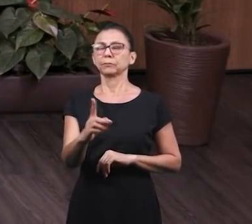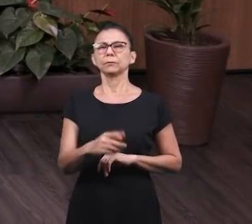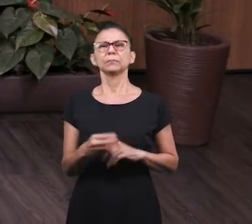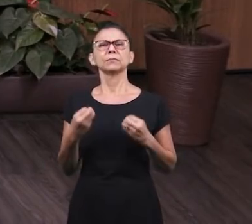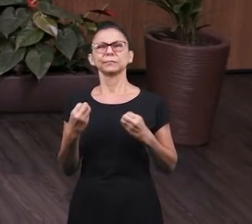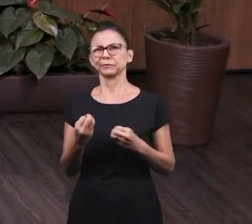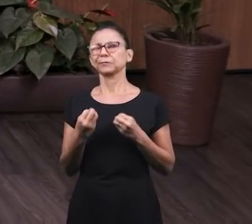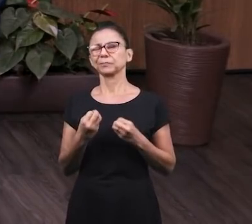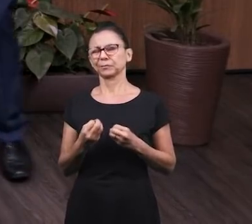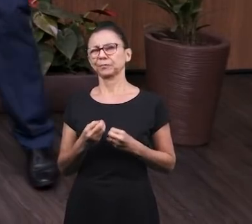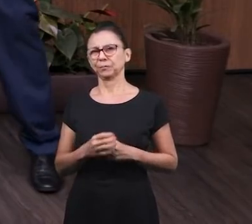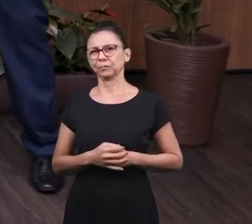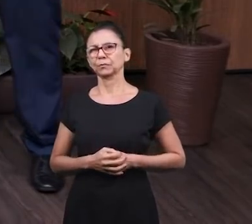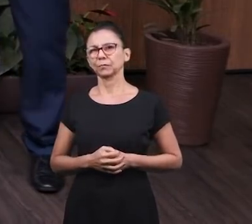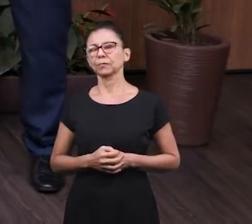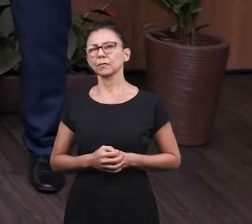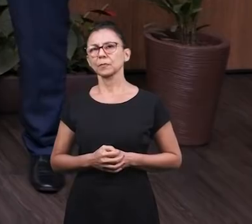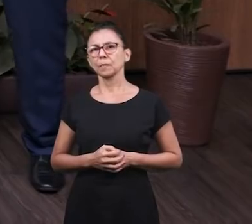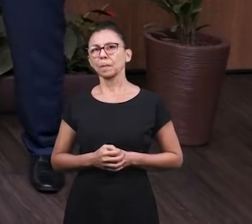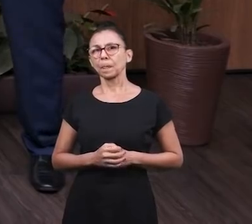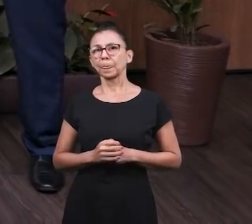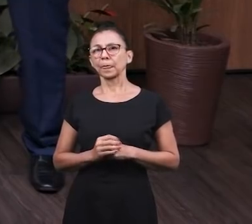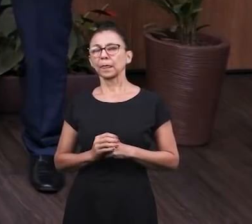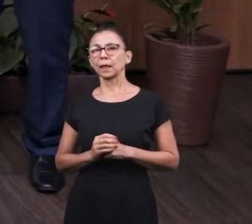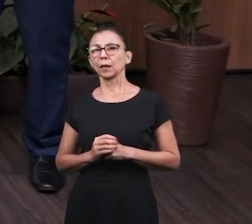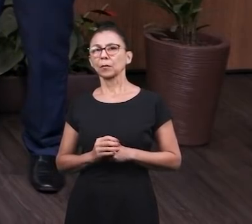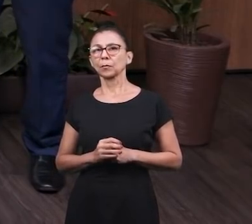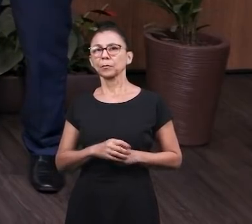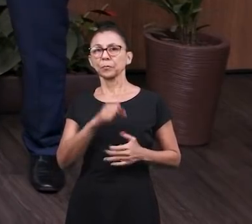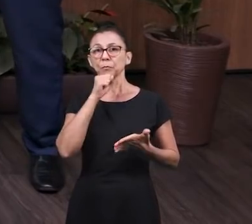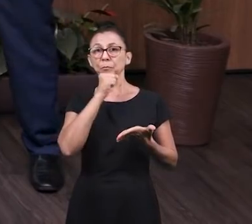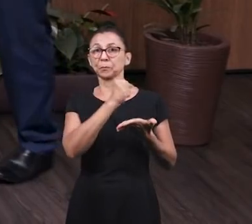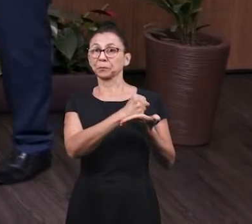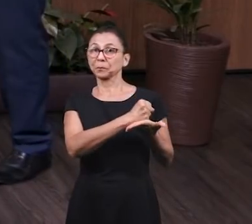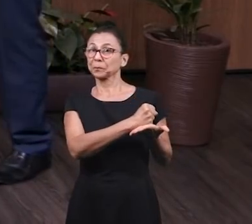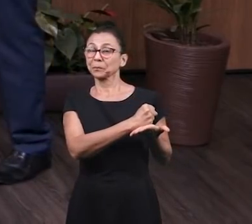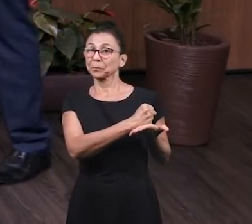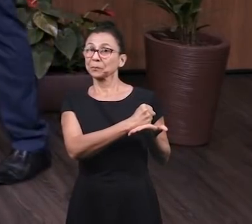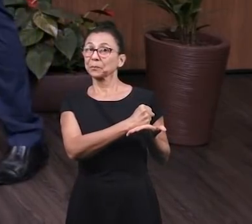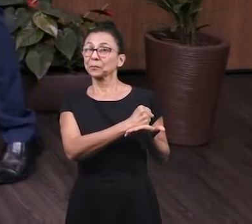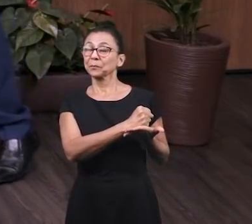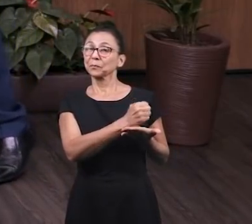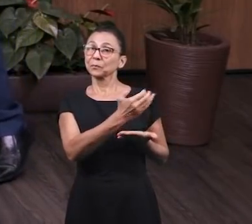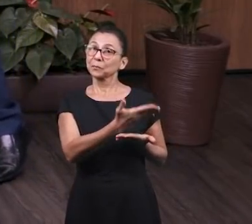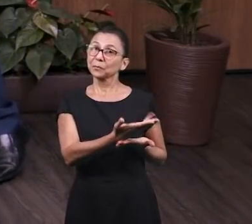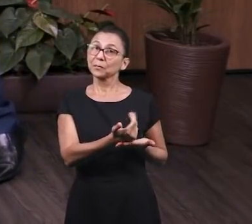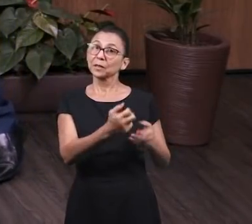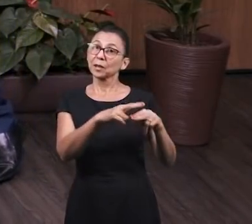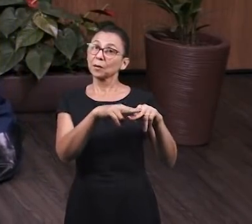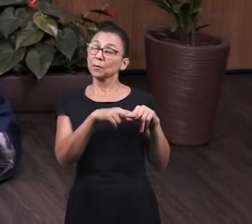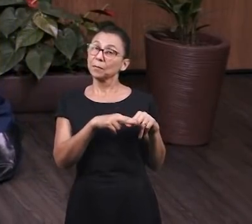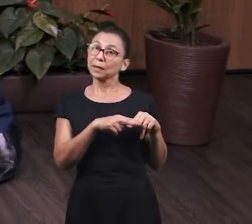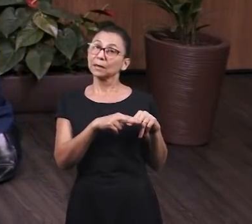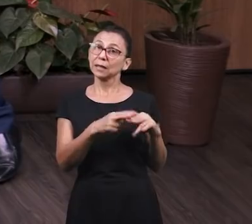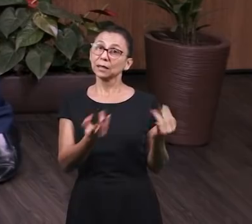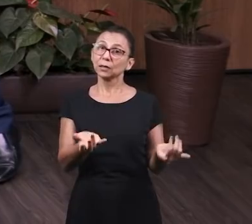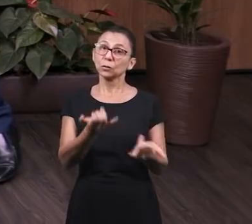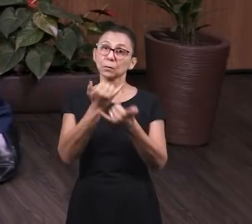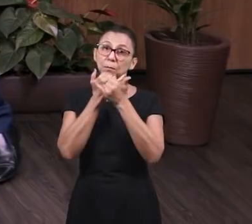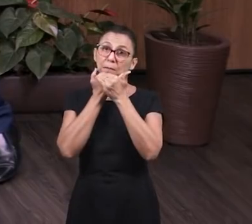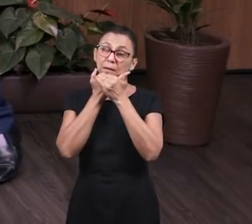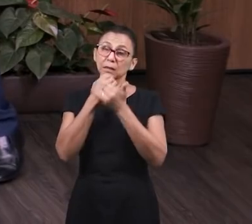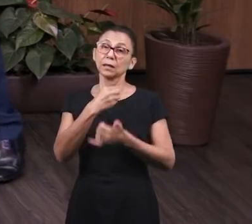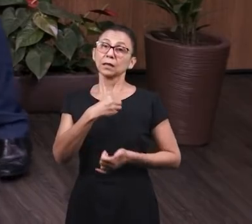Para quê? Para que ele recebesse lá no Velho Testamento o perdão, a intermediação